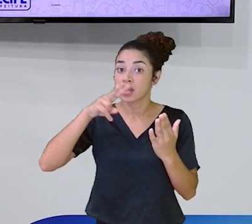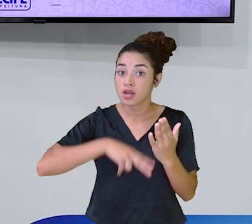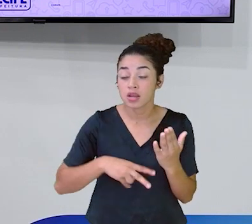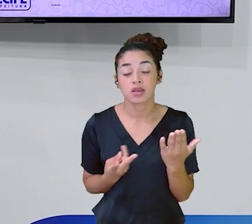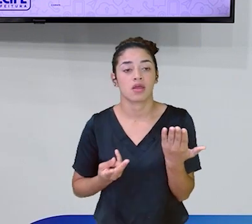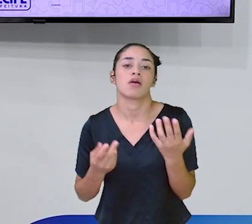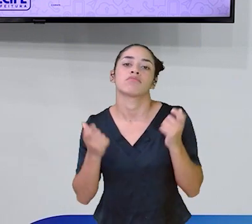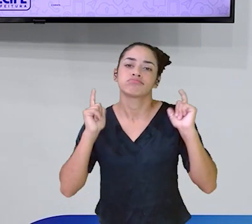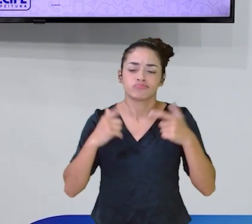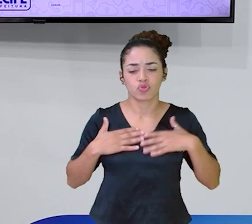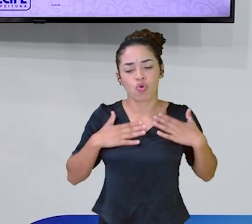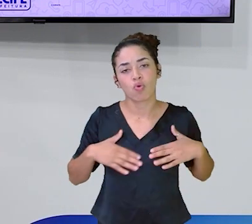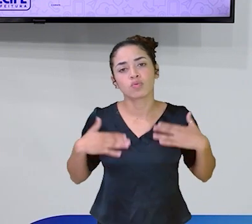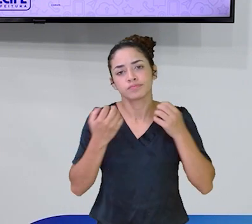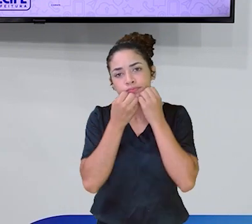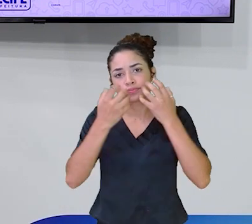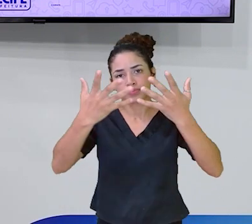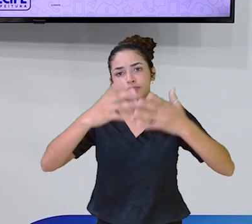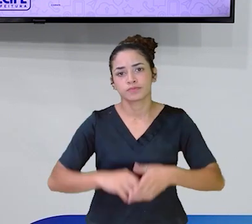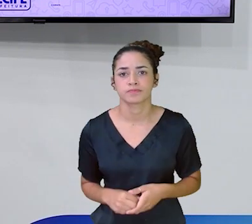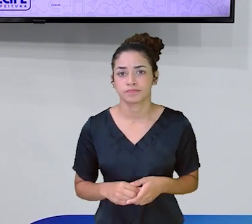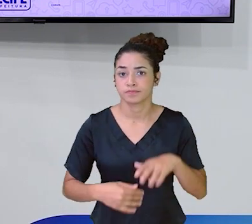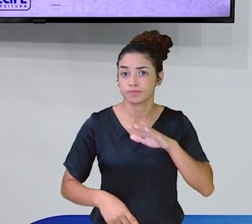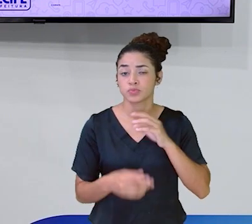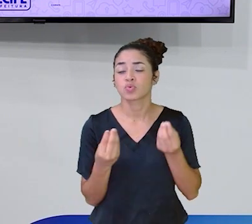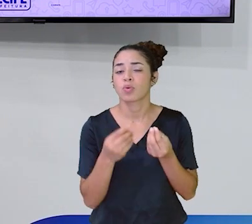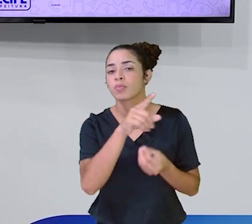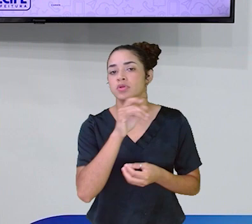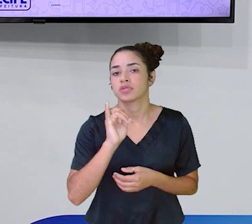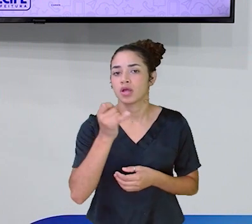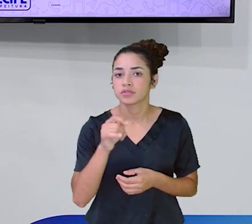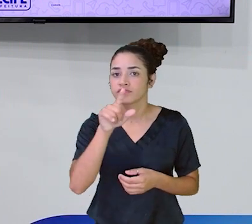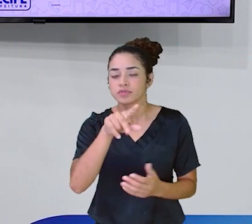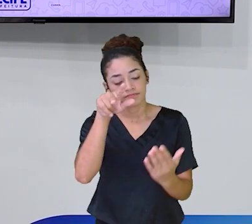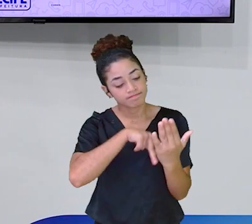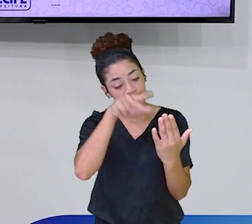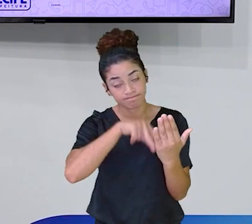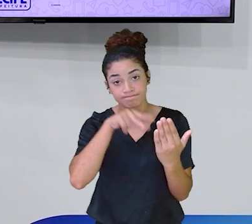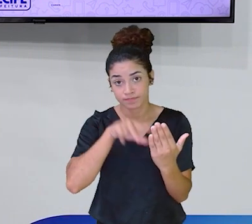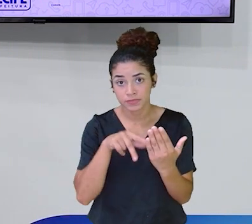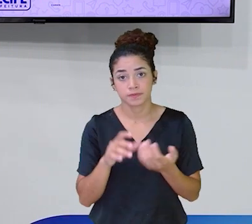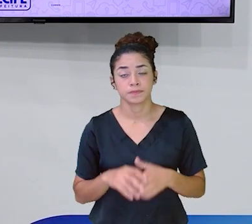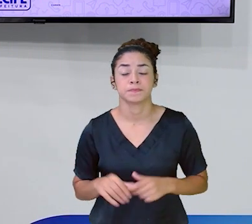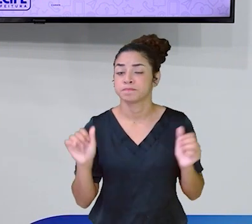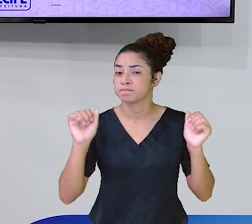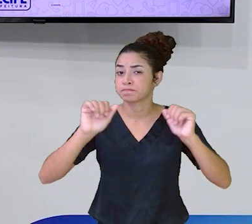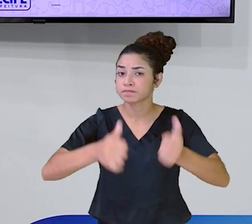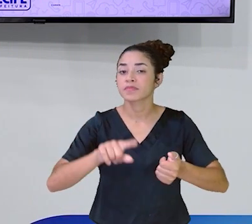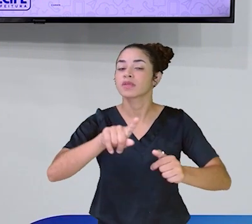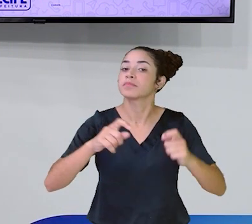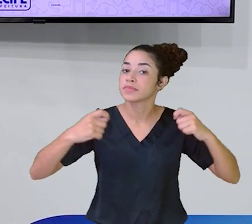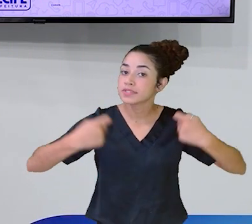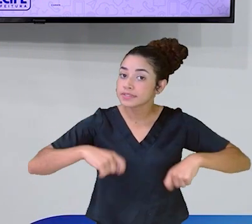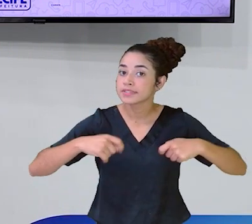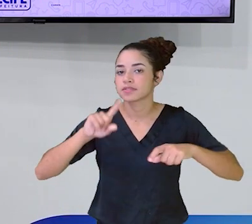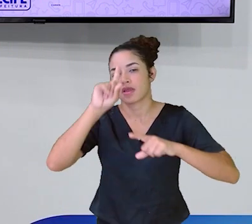se divertir ali com aquela narrativa que você está acessando ali. Então, é preciso